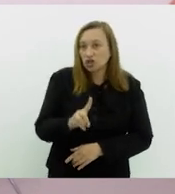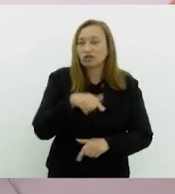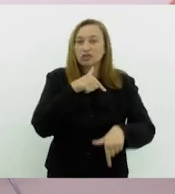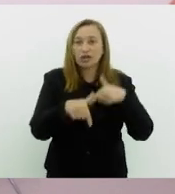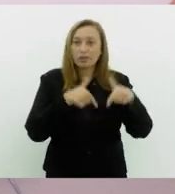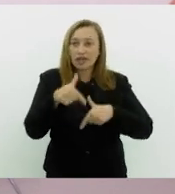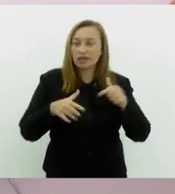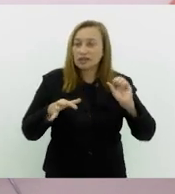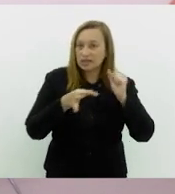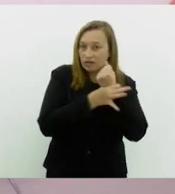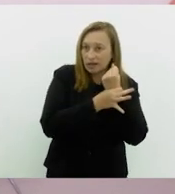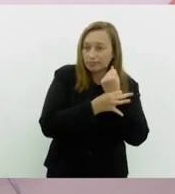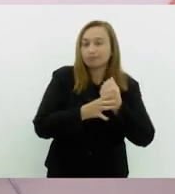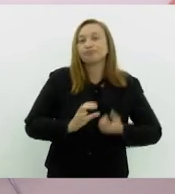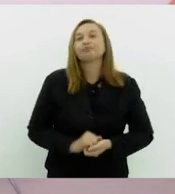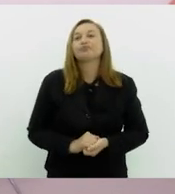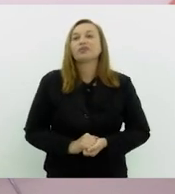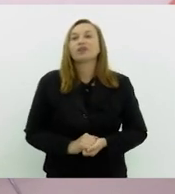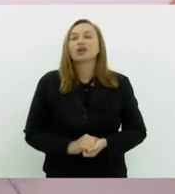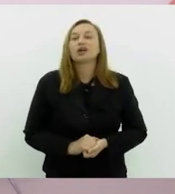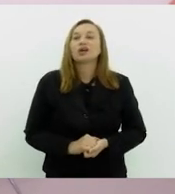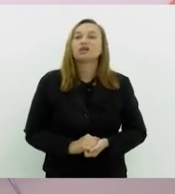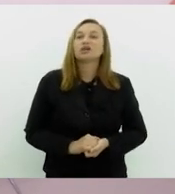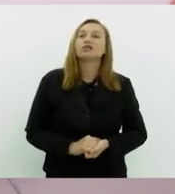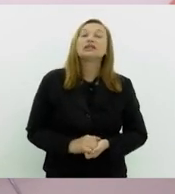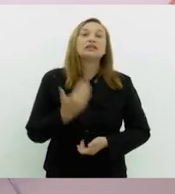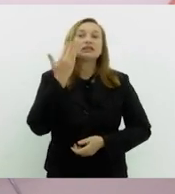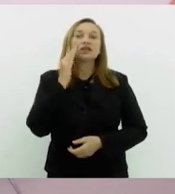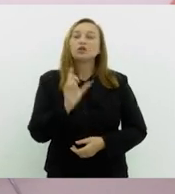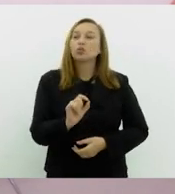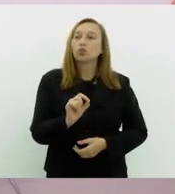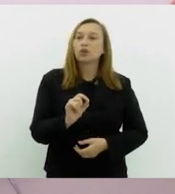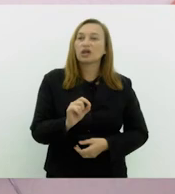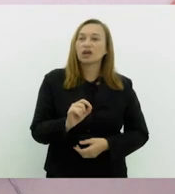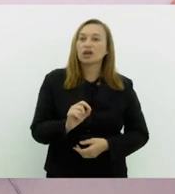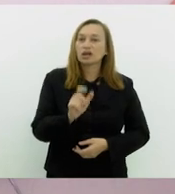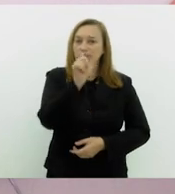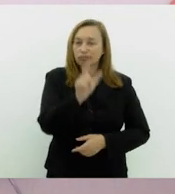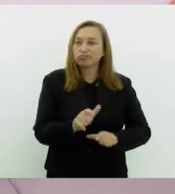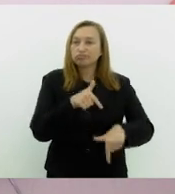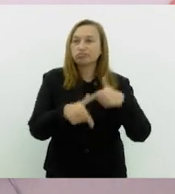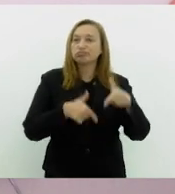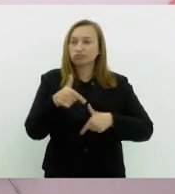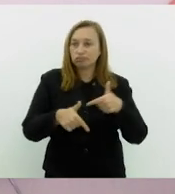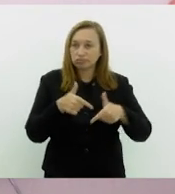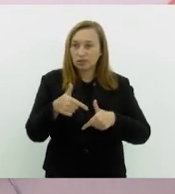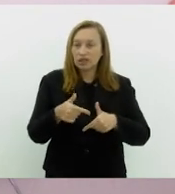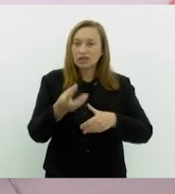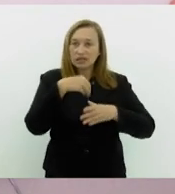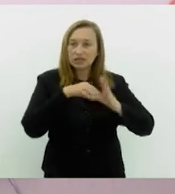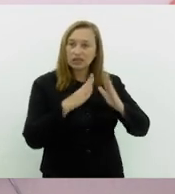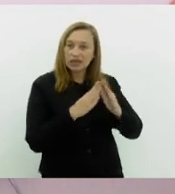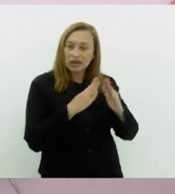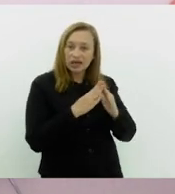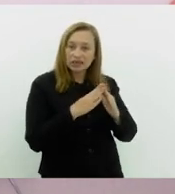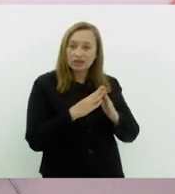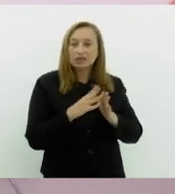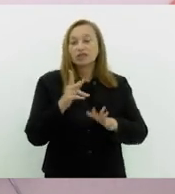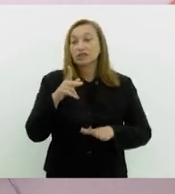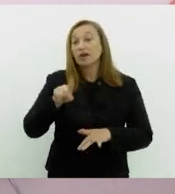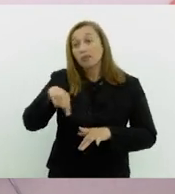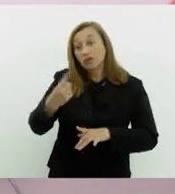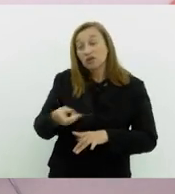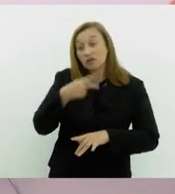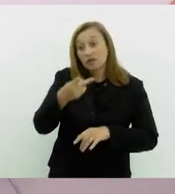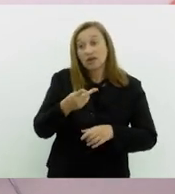trabalhistas garantidos, né? E esta lei, ela entende que o trabalhador doméstico, ele é considerado, eu estou falando isso para a gente depois, né, chegar na questão do trabalho escravo,